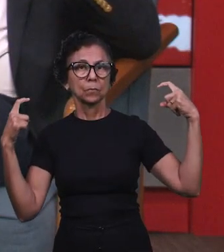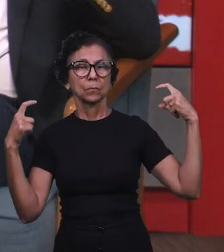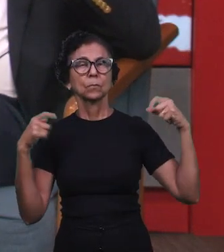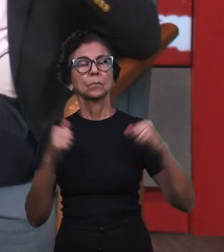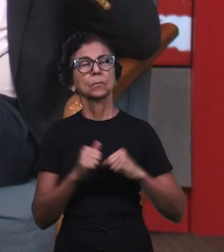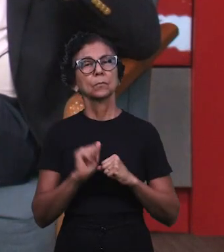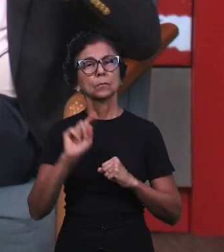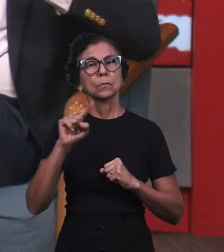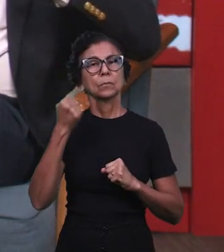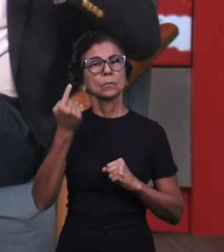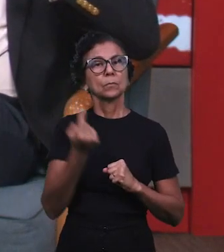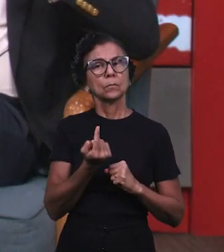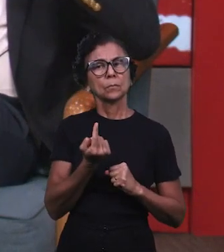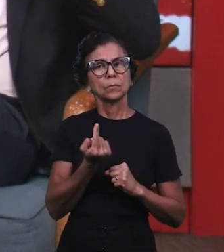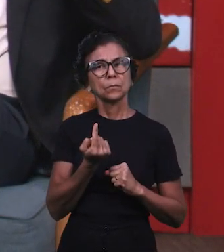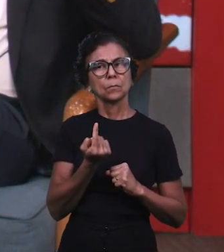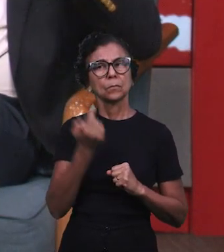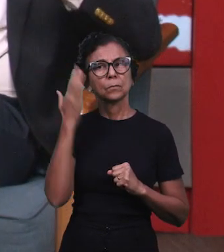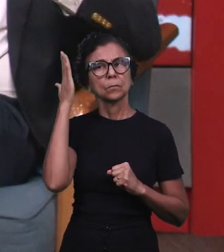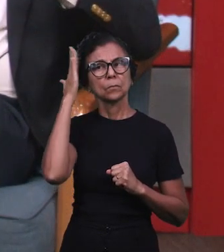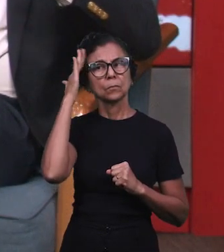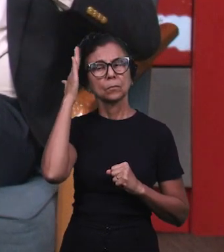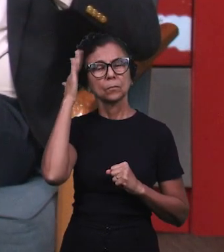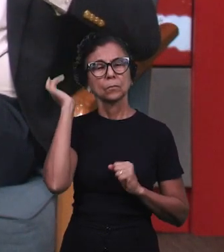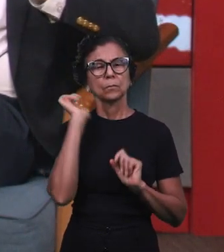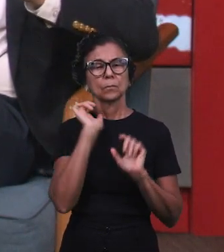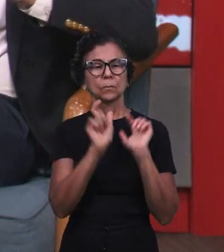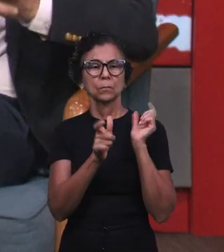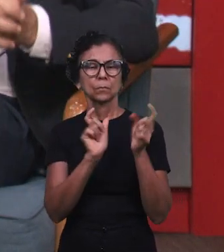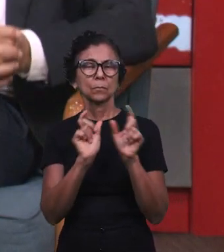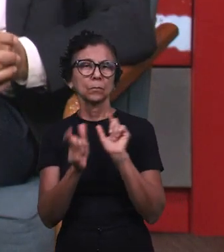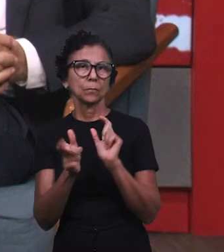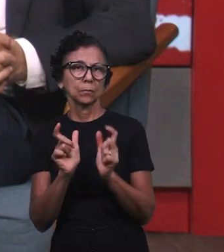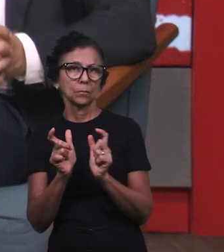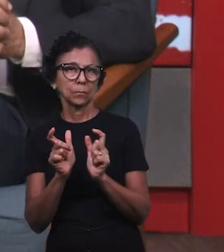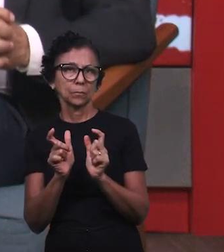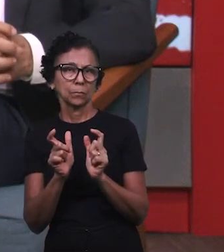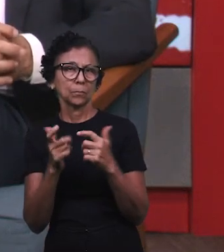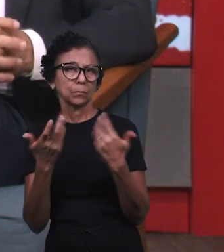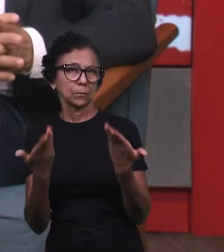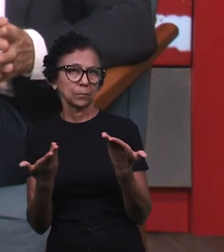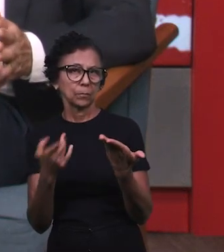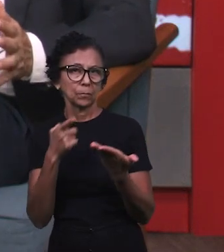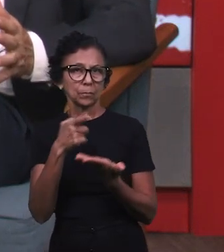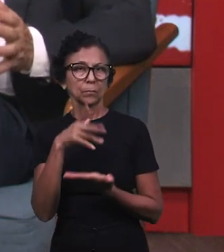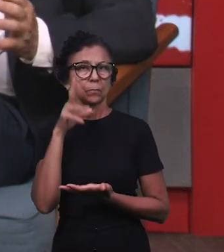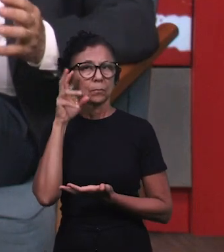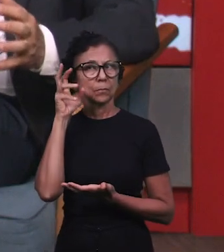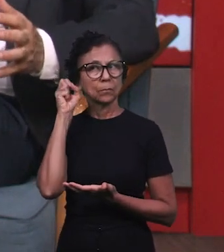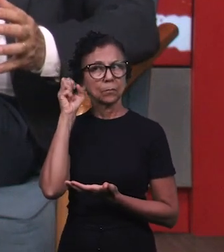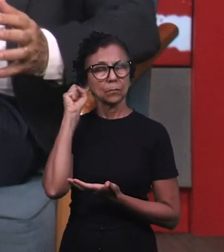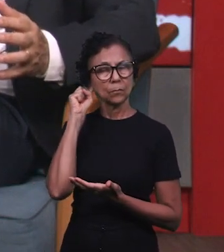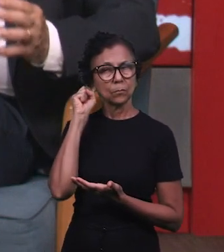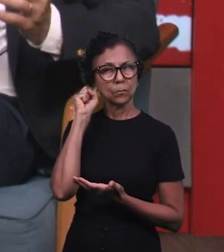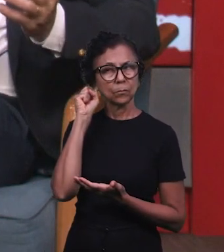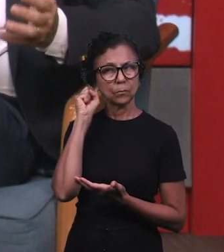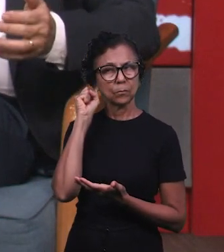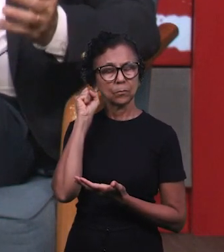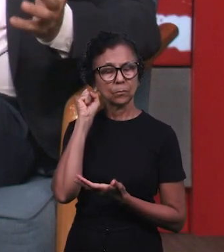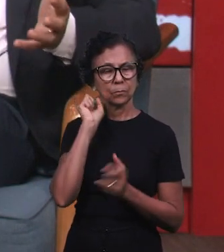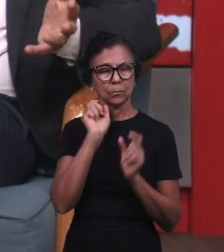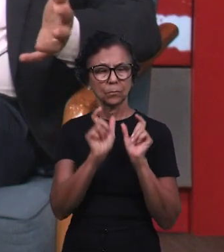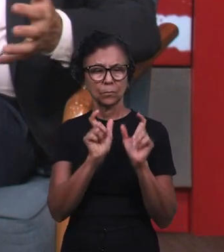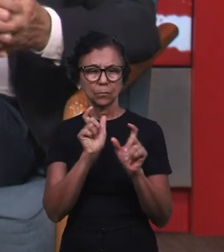ouve, então você faz a articulação de sons. É claro que isso é um processo